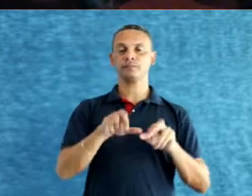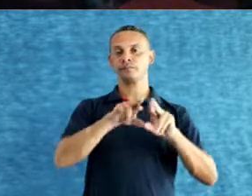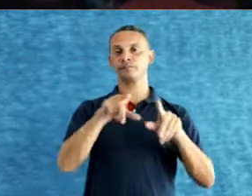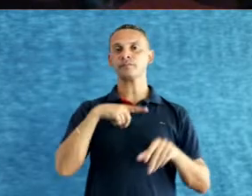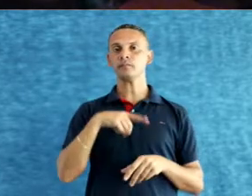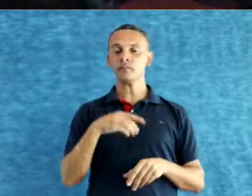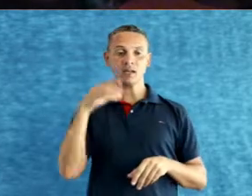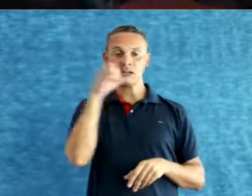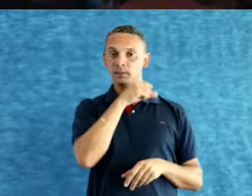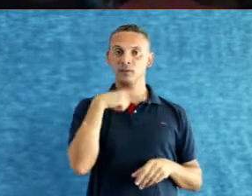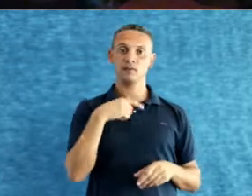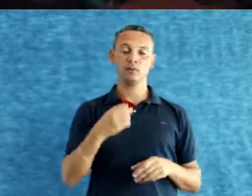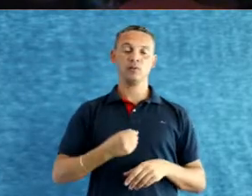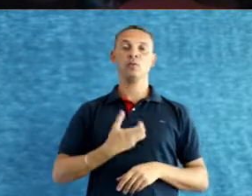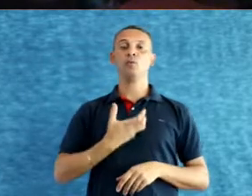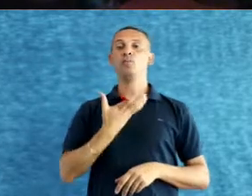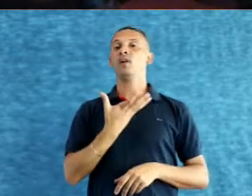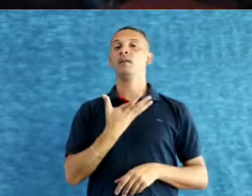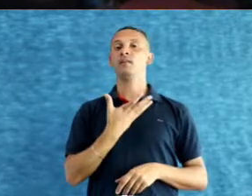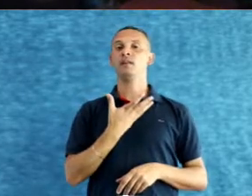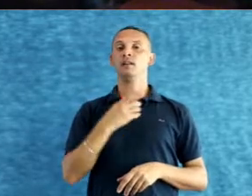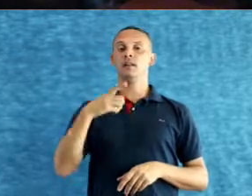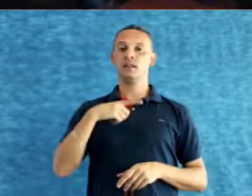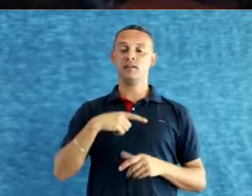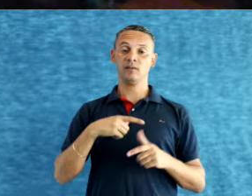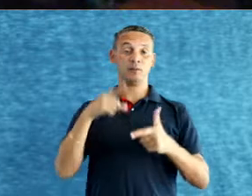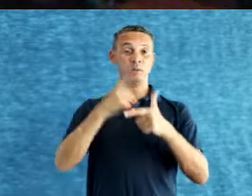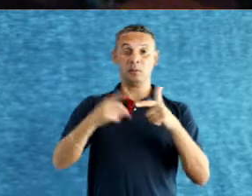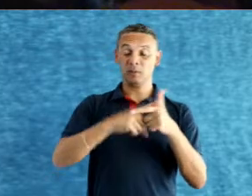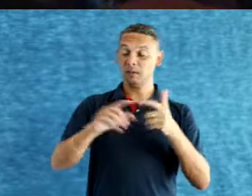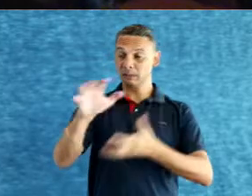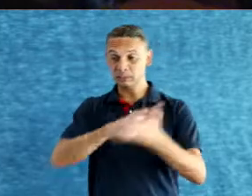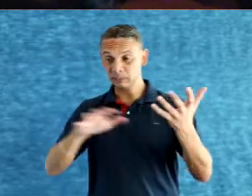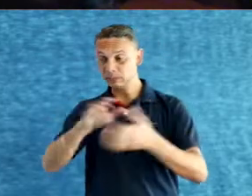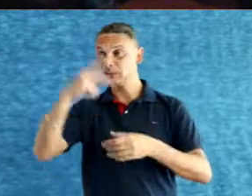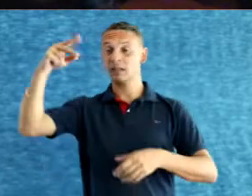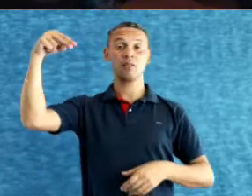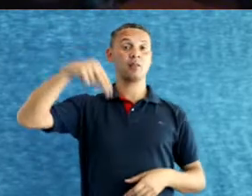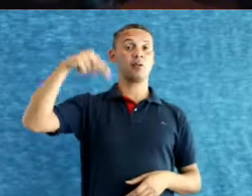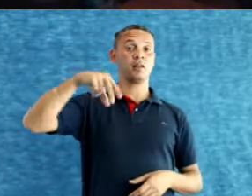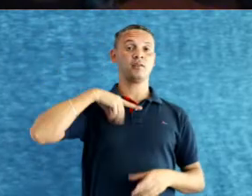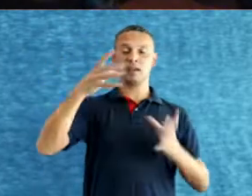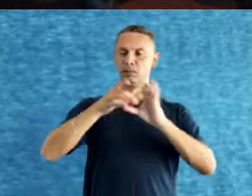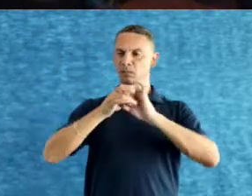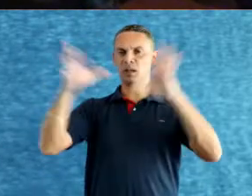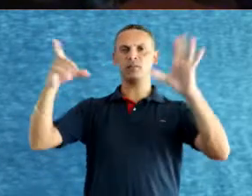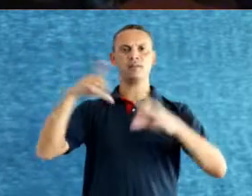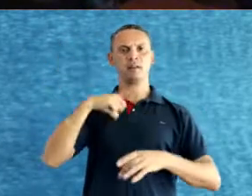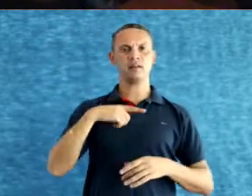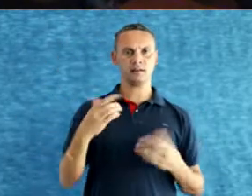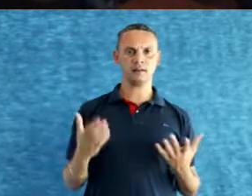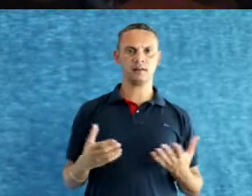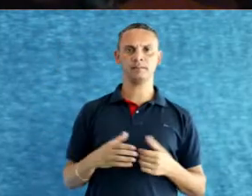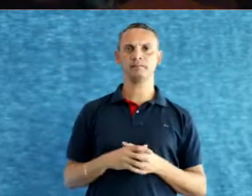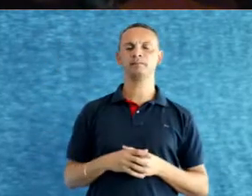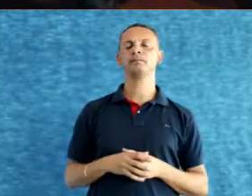morrer ao lado dos liberais. Quando uma voz autoral, digamos assim, a voz autoral fala assim, não, espera aí,